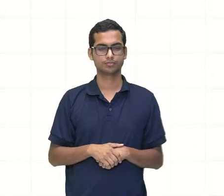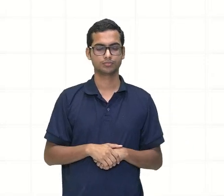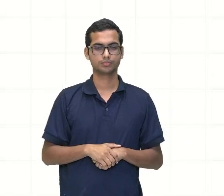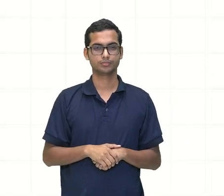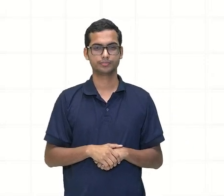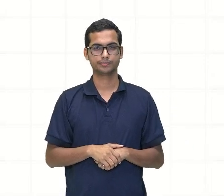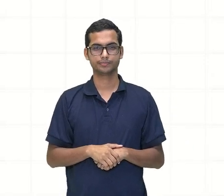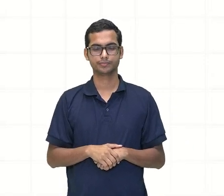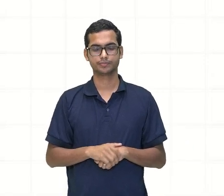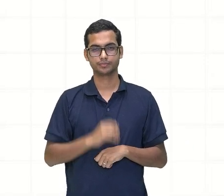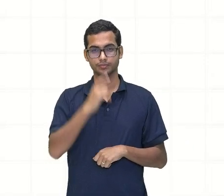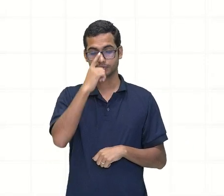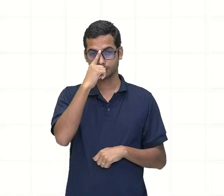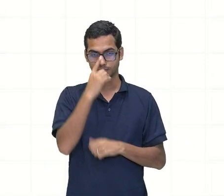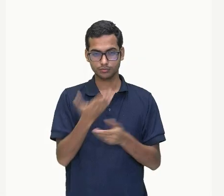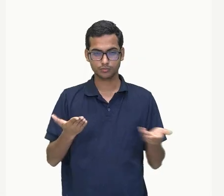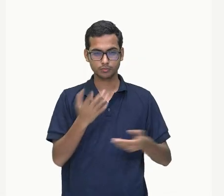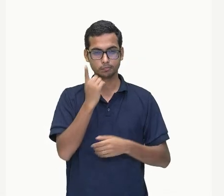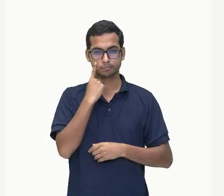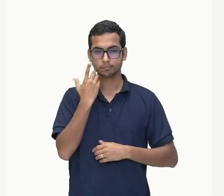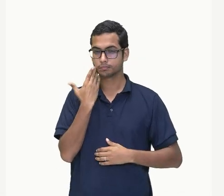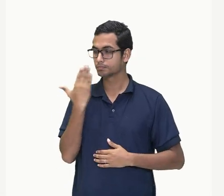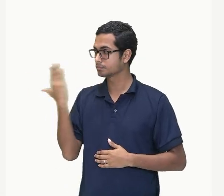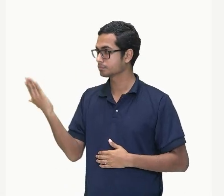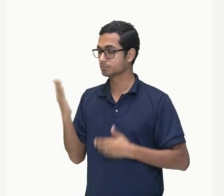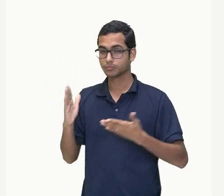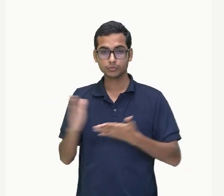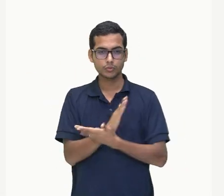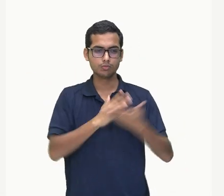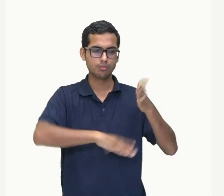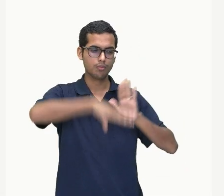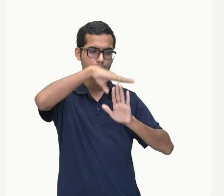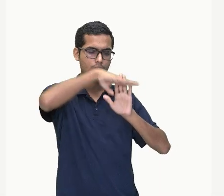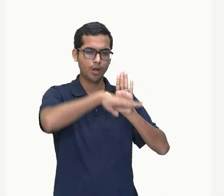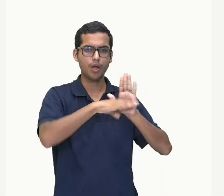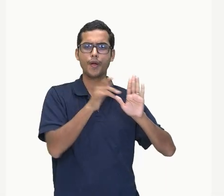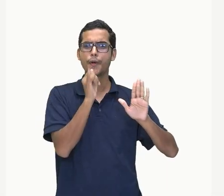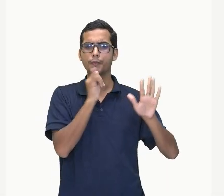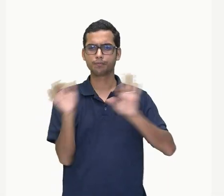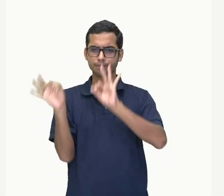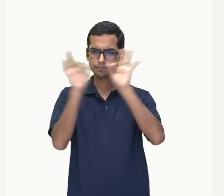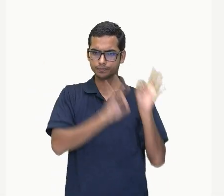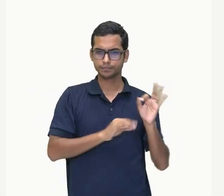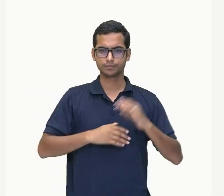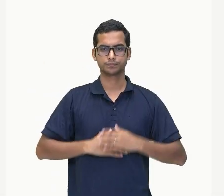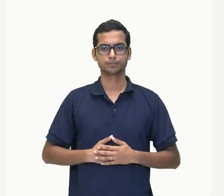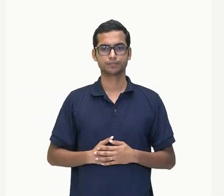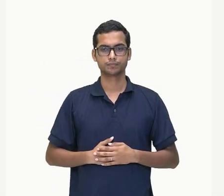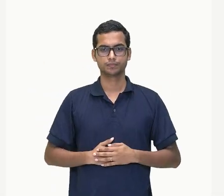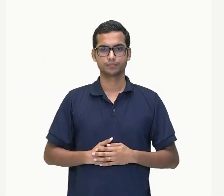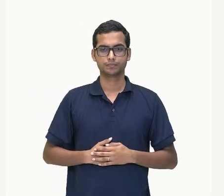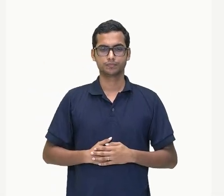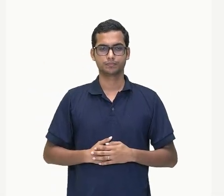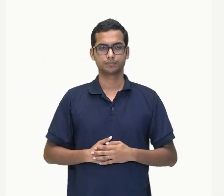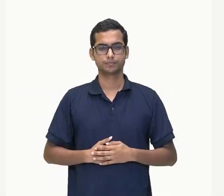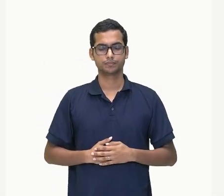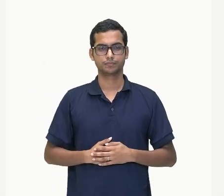Olha aí, pessoal. Vamos ver aqui alguns critérios de divisibilidade. Por exemplo, saber se o número